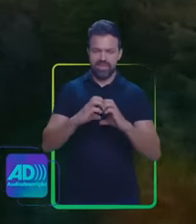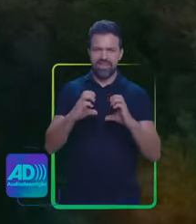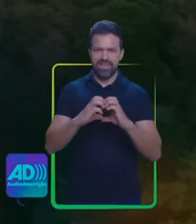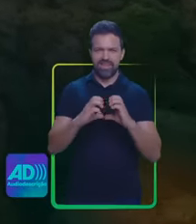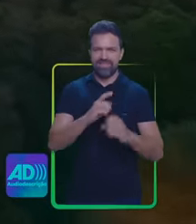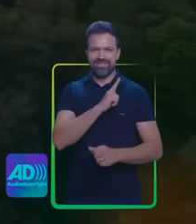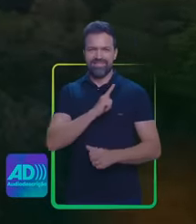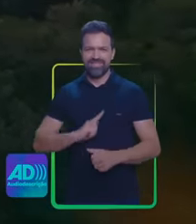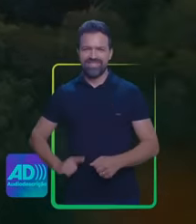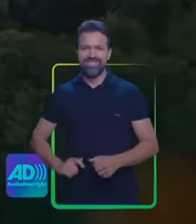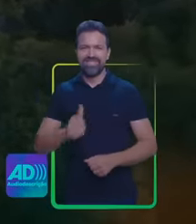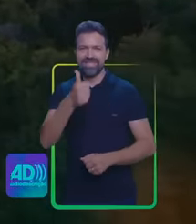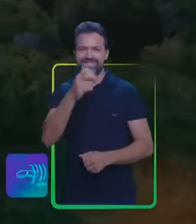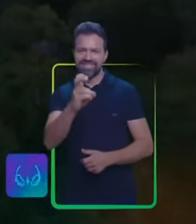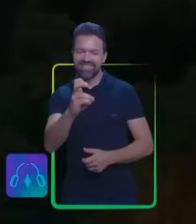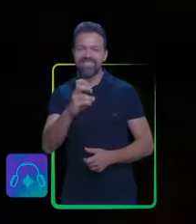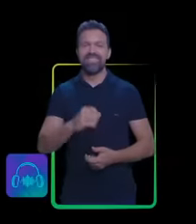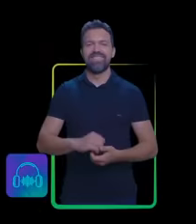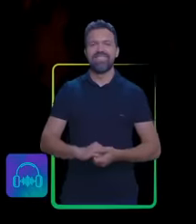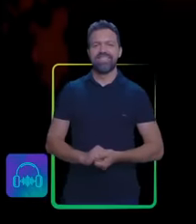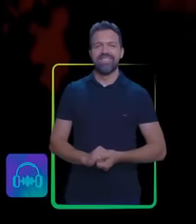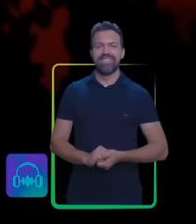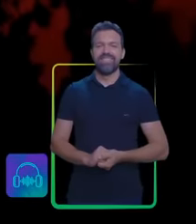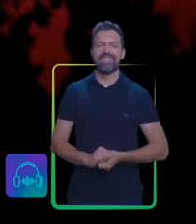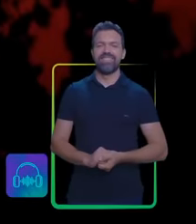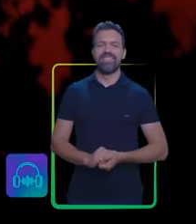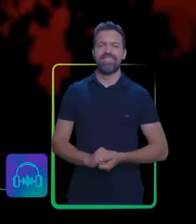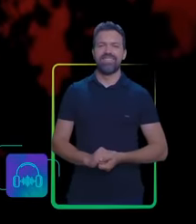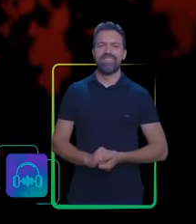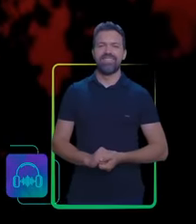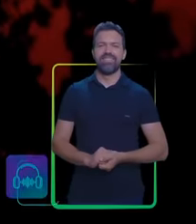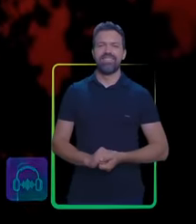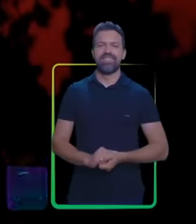Tereza Governadora 15.